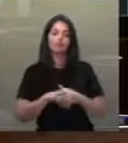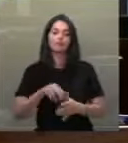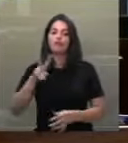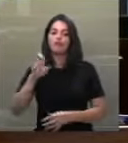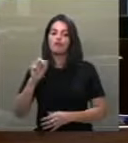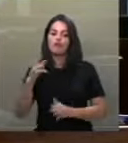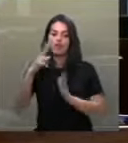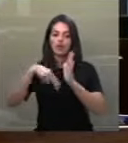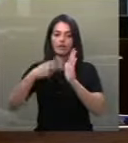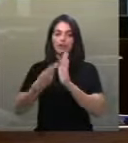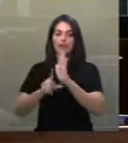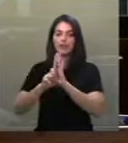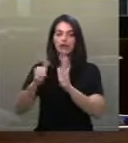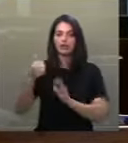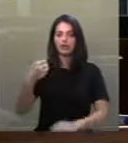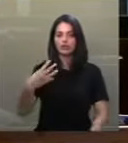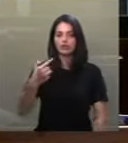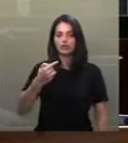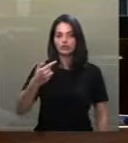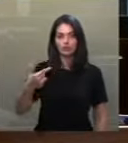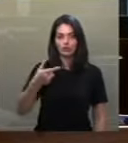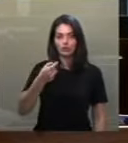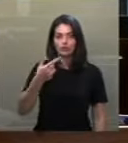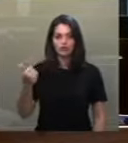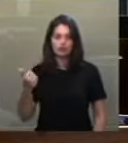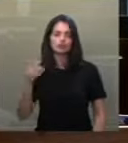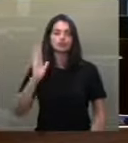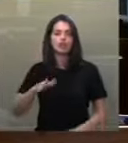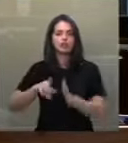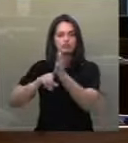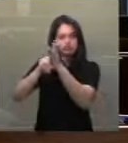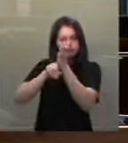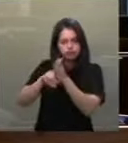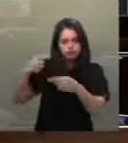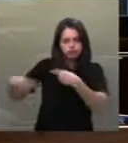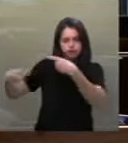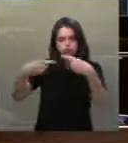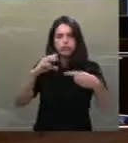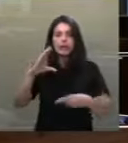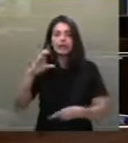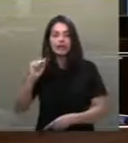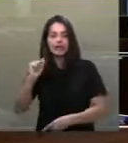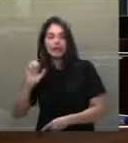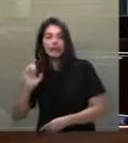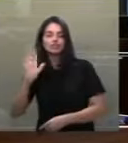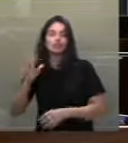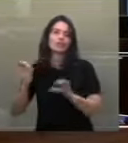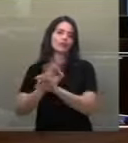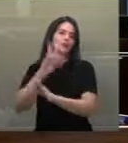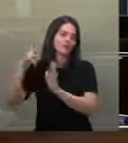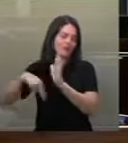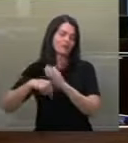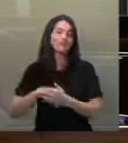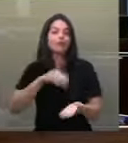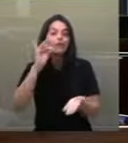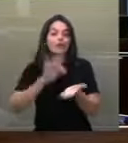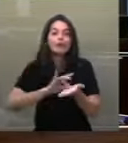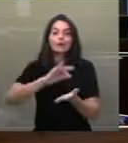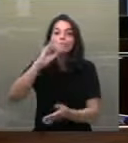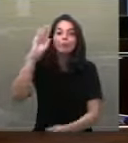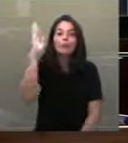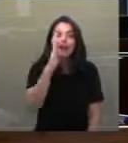PL 1472-21 foi devidamente apreciado na CAI, motivo pelo qual, aliás, já li, de fato, um país